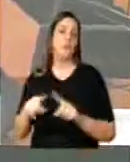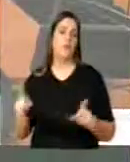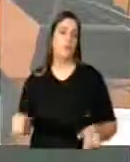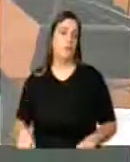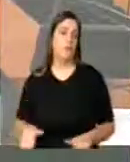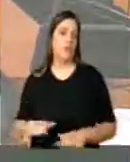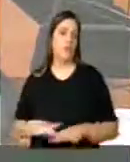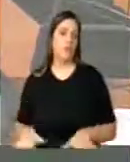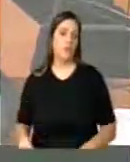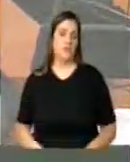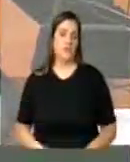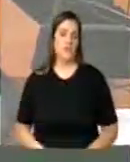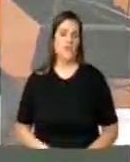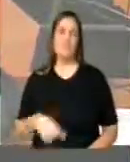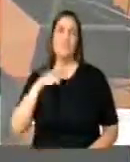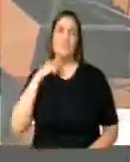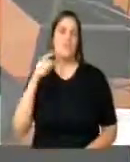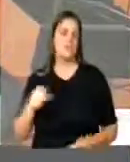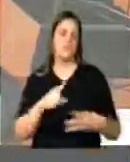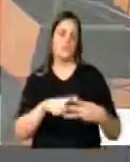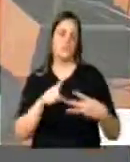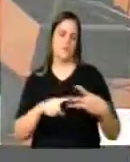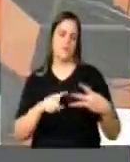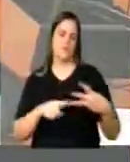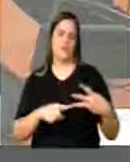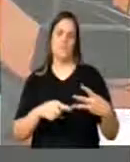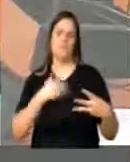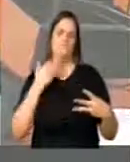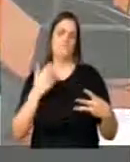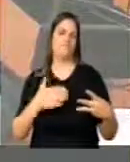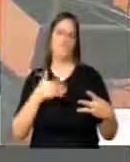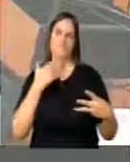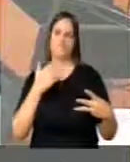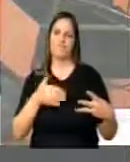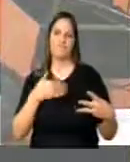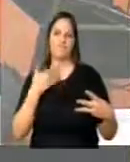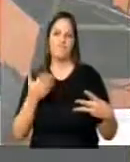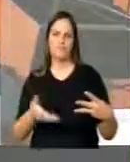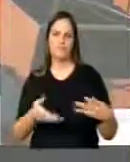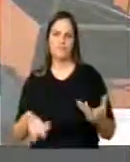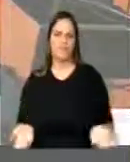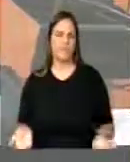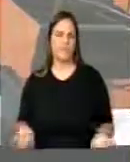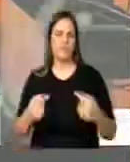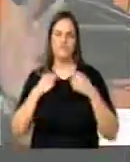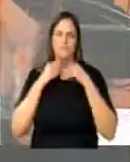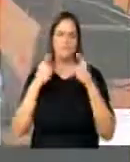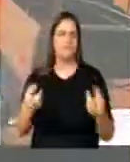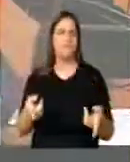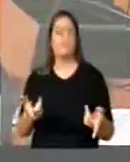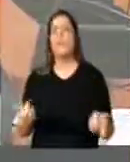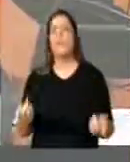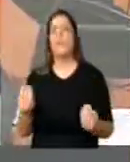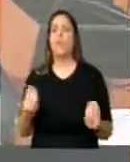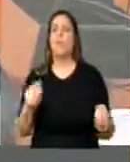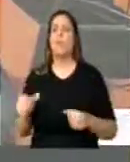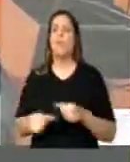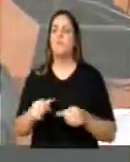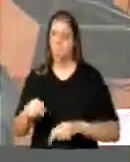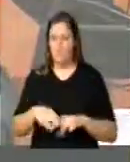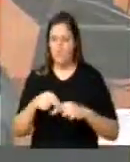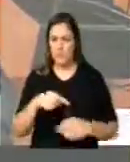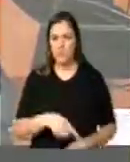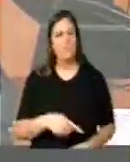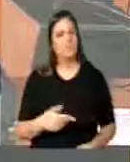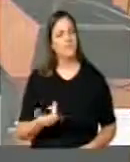nenhuma dessas três variáveis devem ser consideradas como um valor para a modificação desta nossa legislação. E